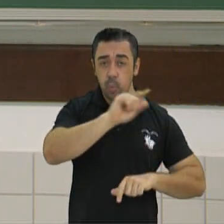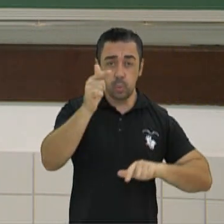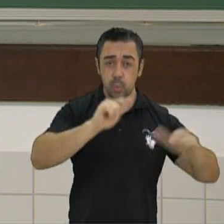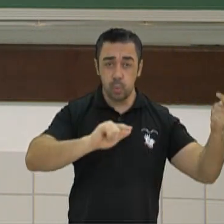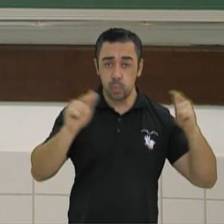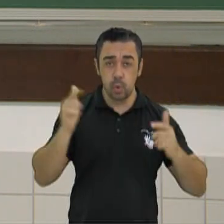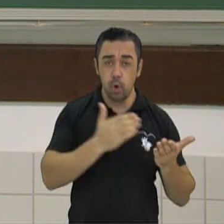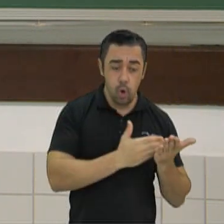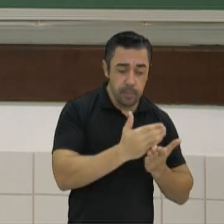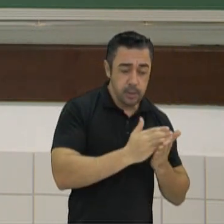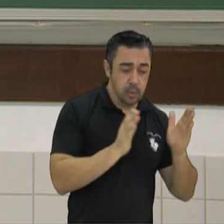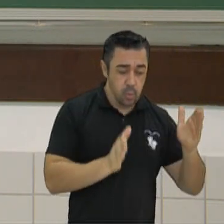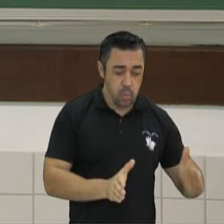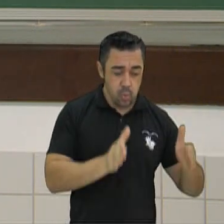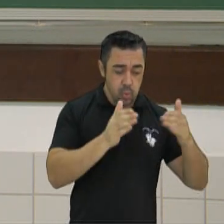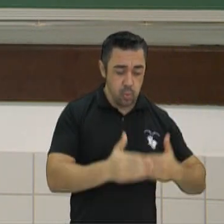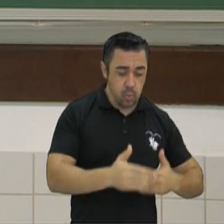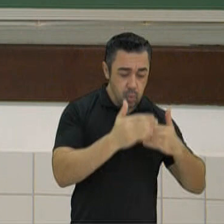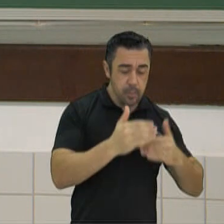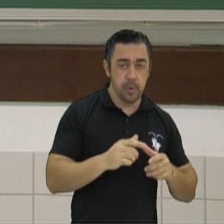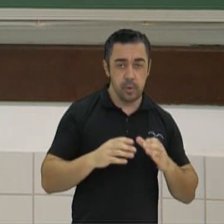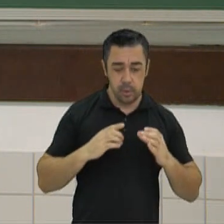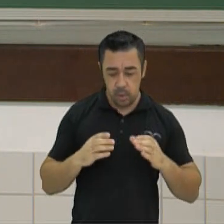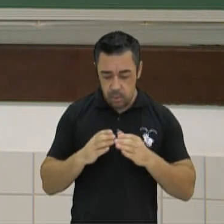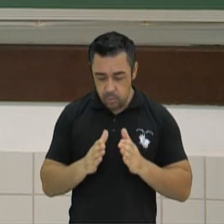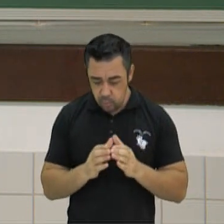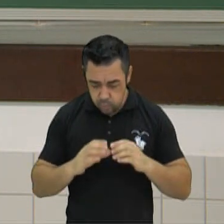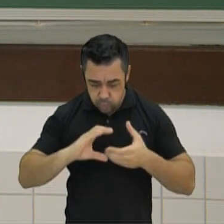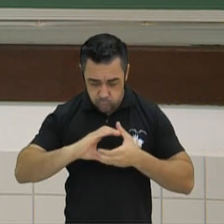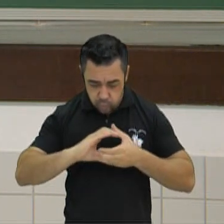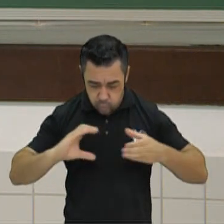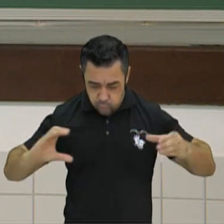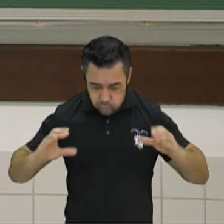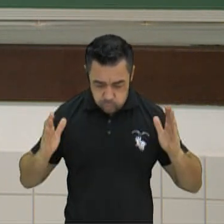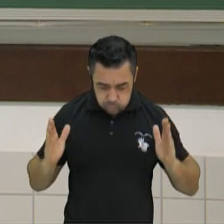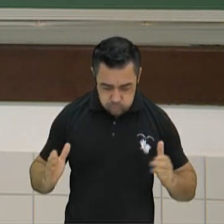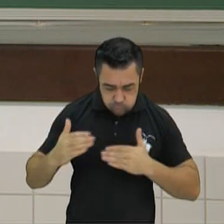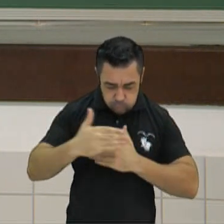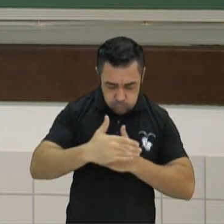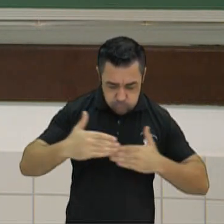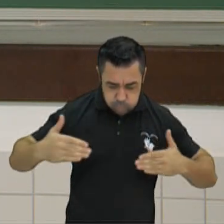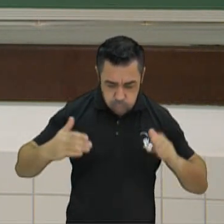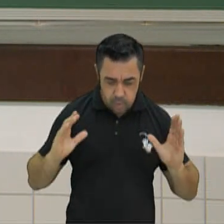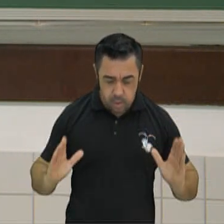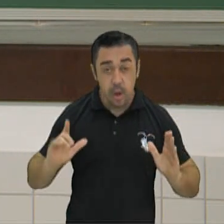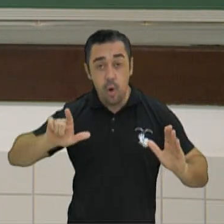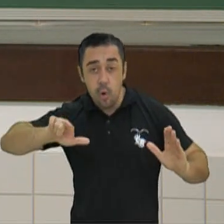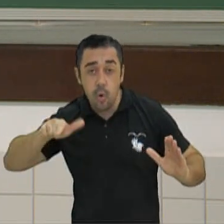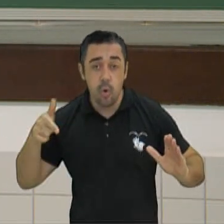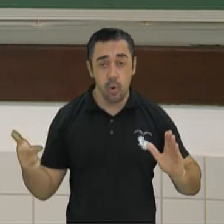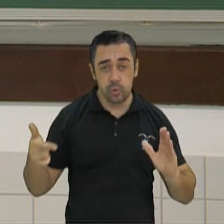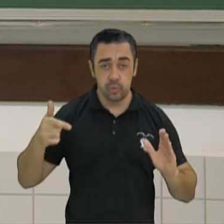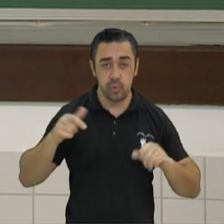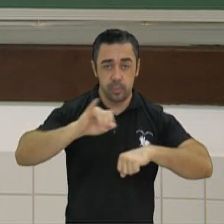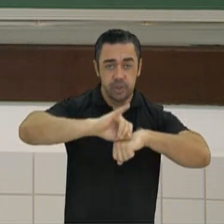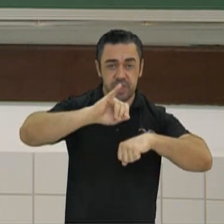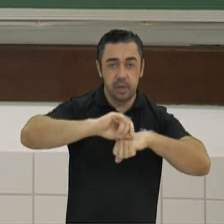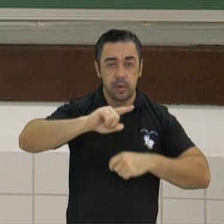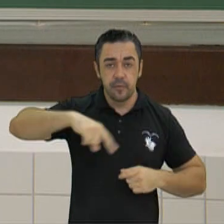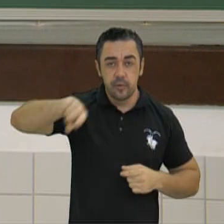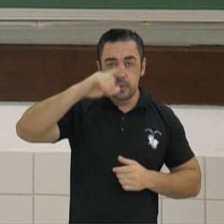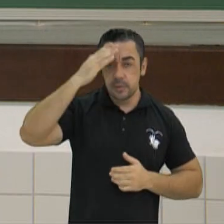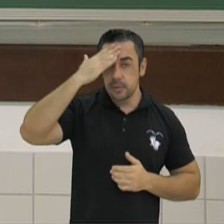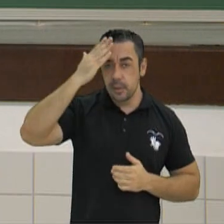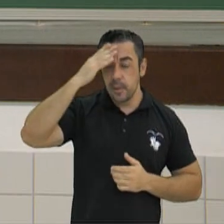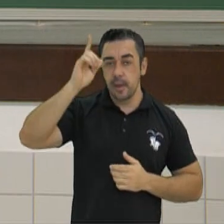começamos com o cubo, com o paralelepípedo, aí depois vocês vão lá para outros objetos, tenho certeza que vocês vão se aventurar